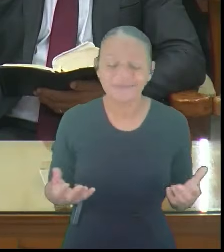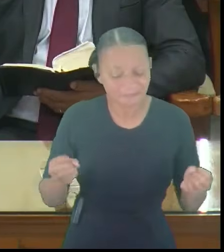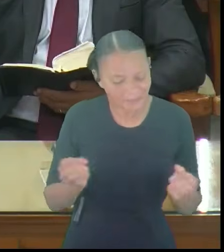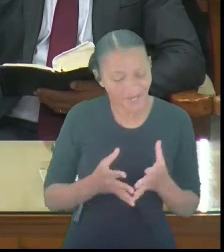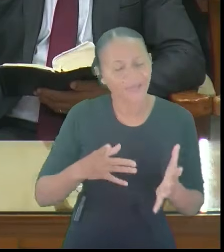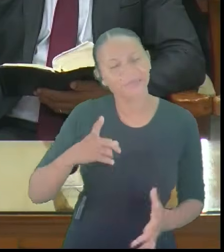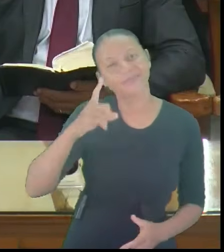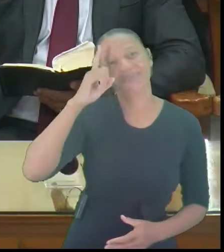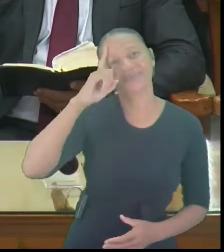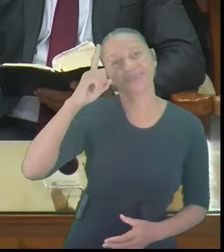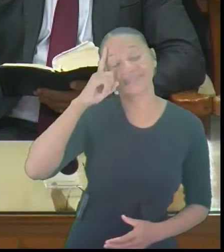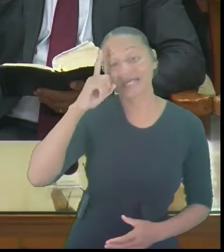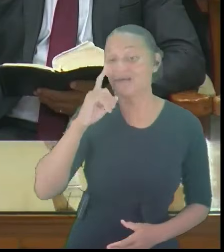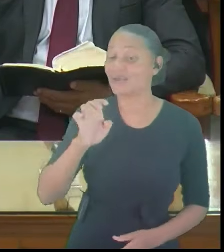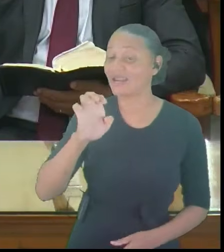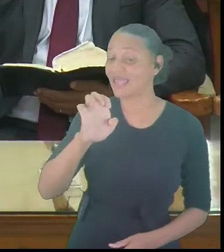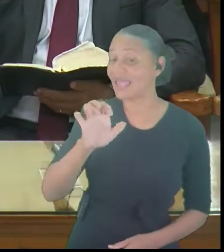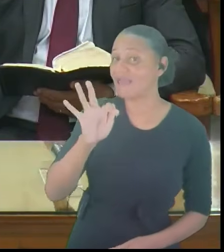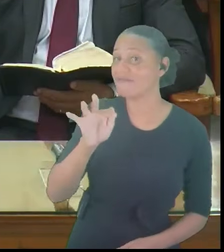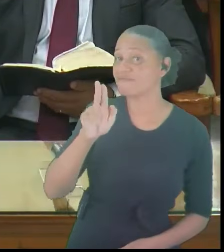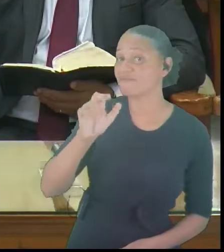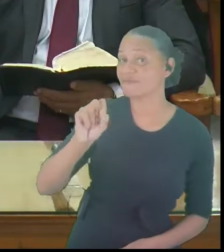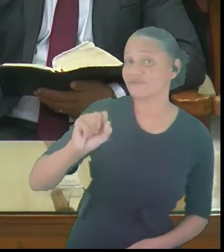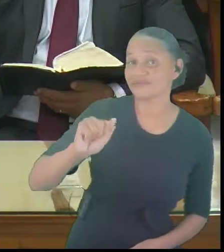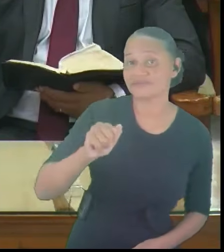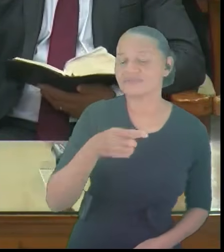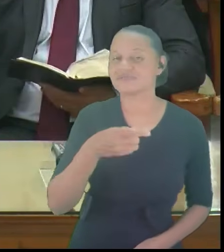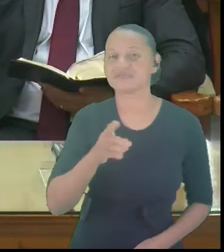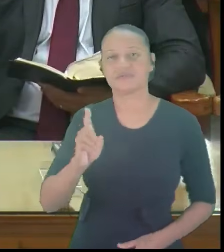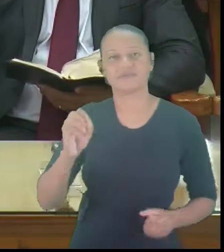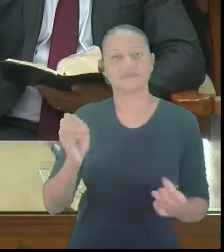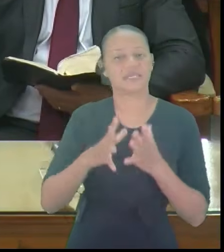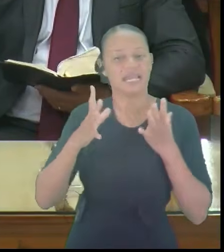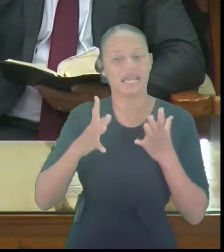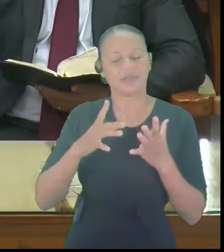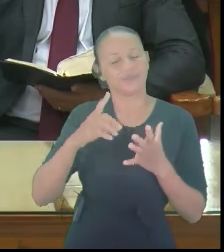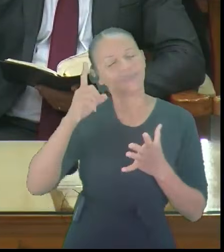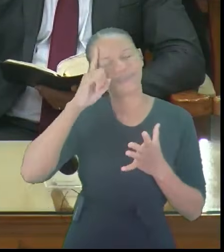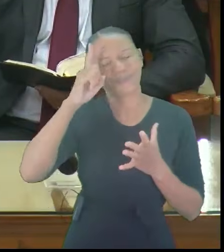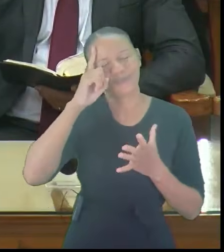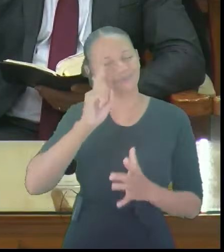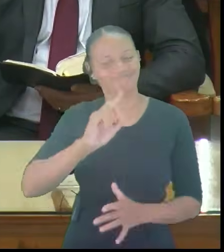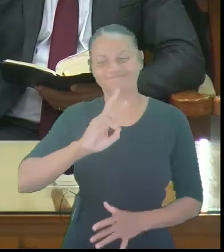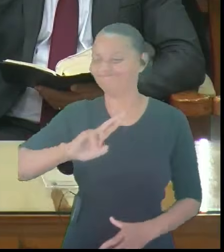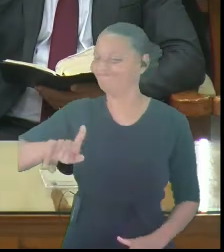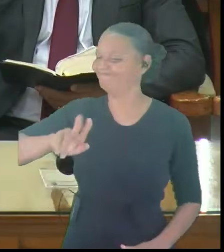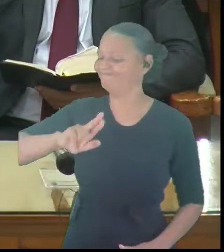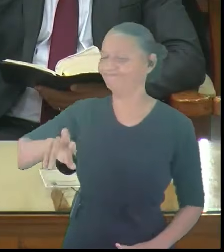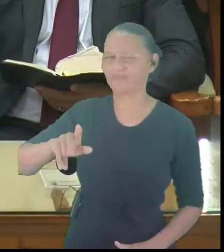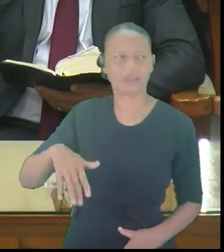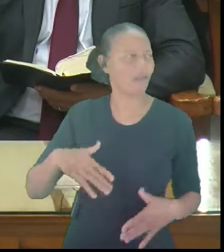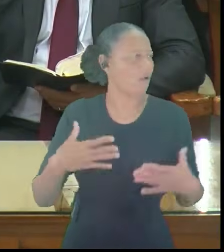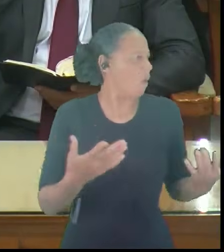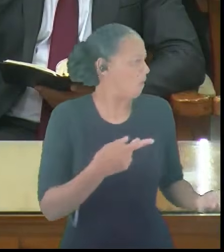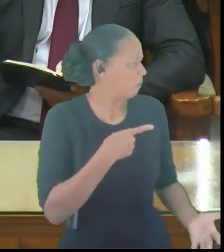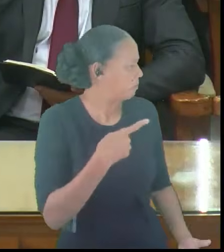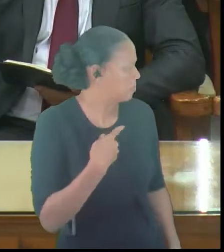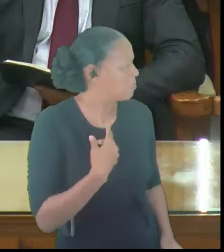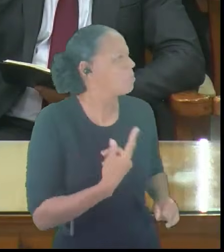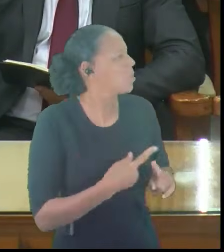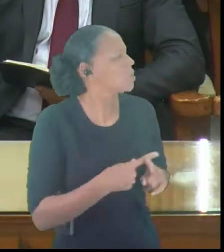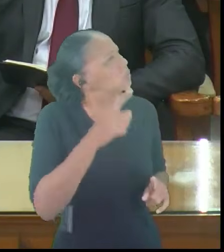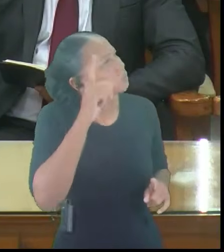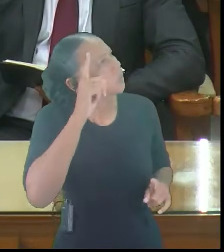dia. Agora, efusão de milagres não são todos os dias. É fusão. Poxa, pastor, e por que não é todo